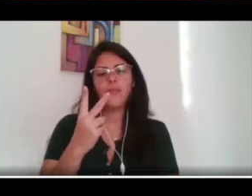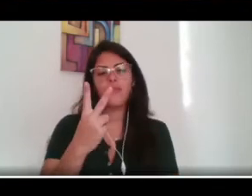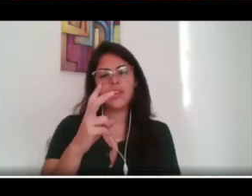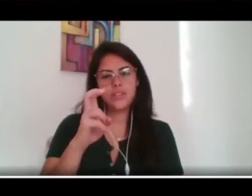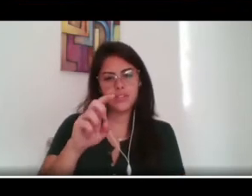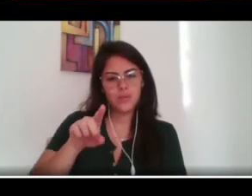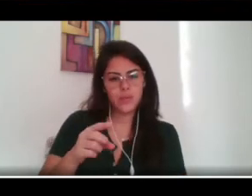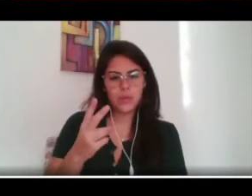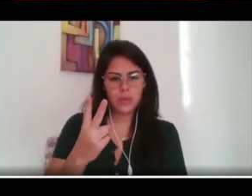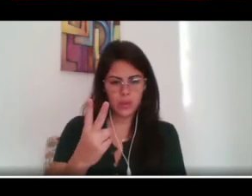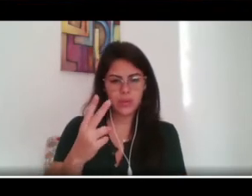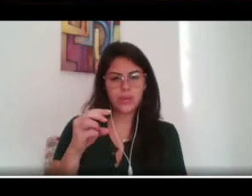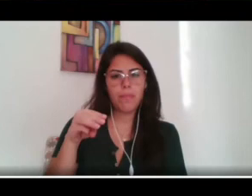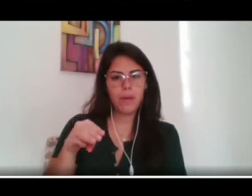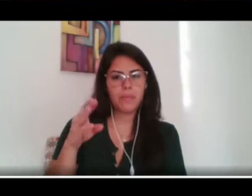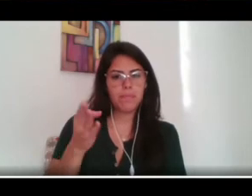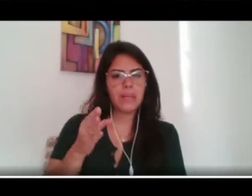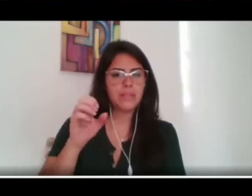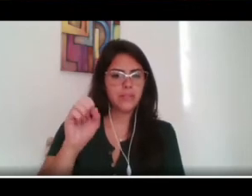Eita, diacho.